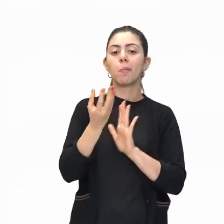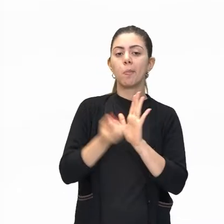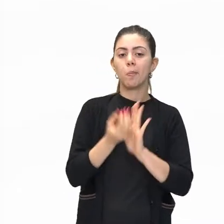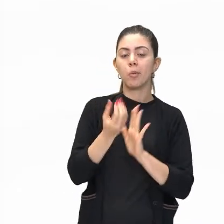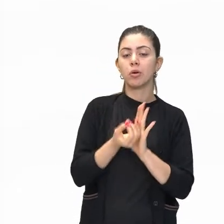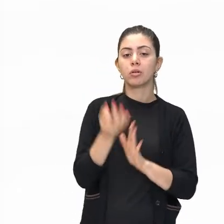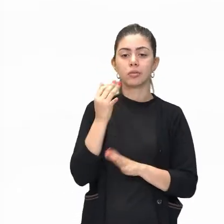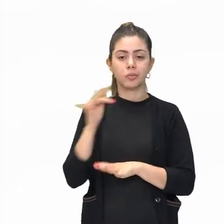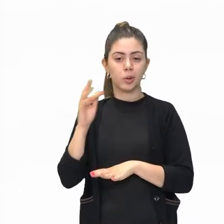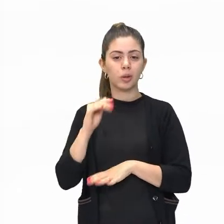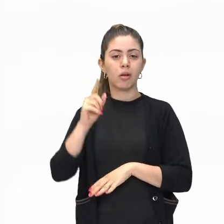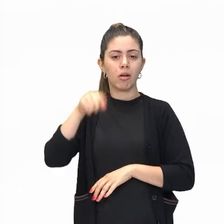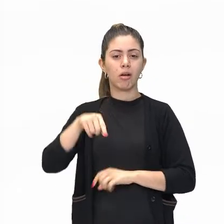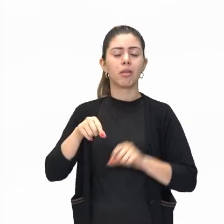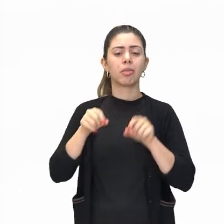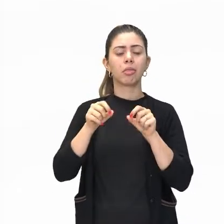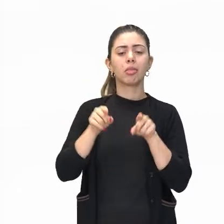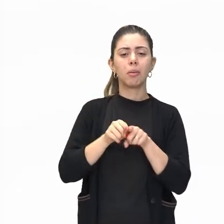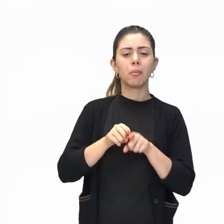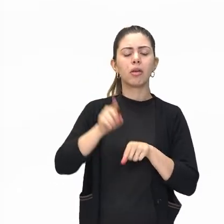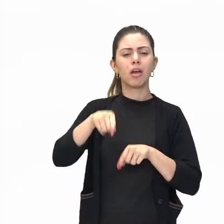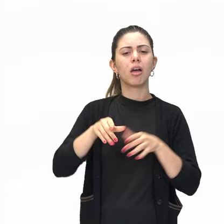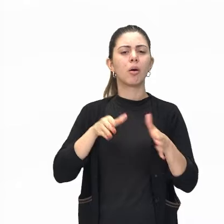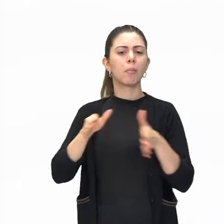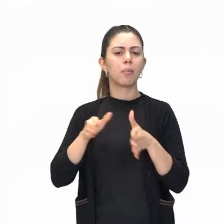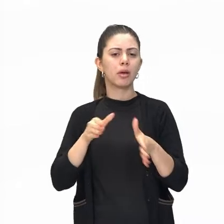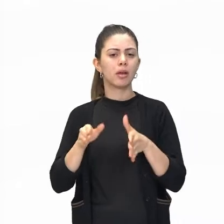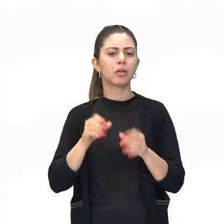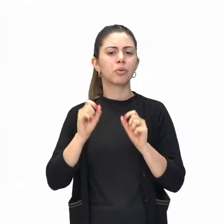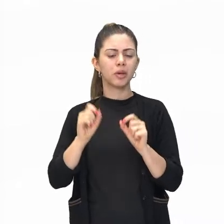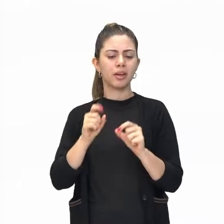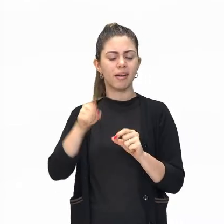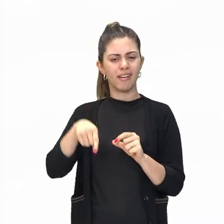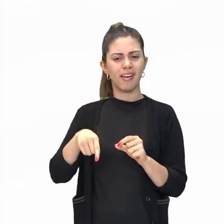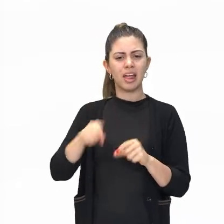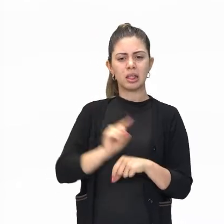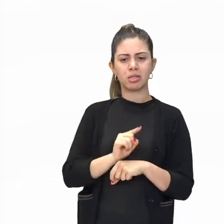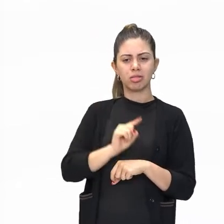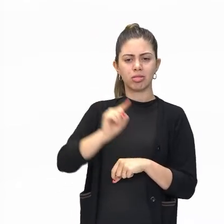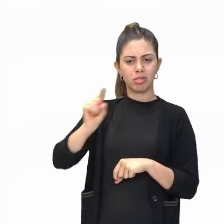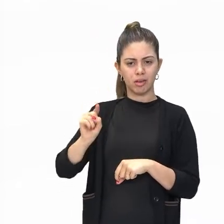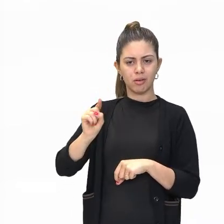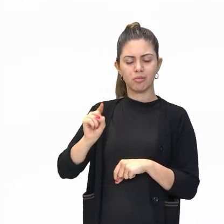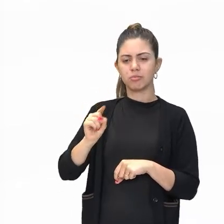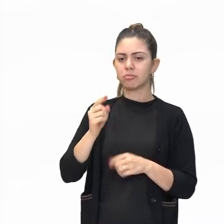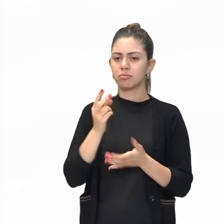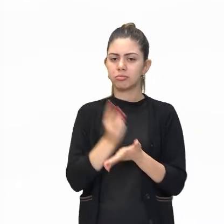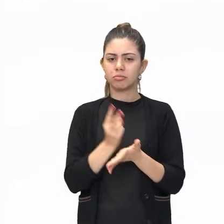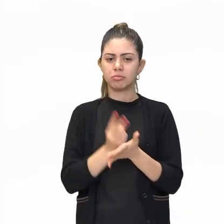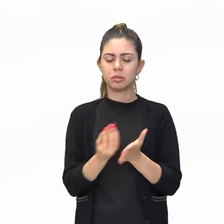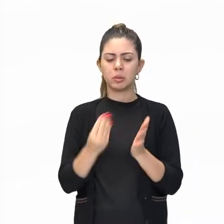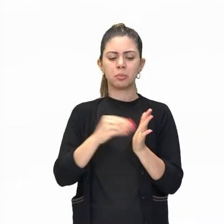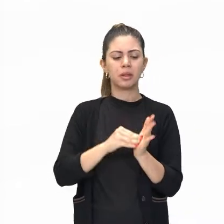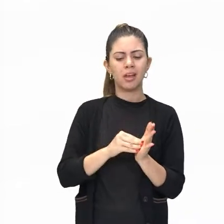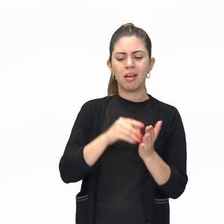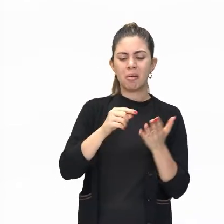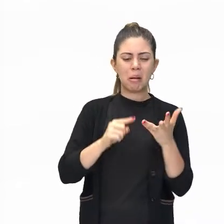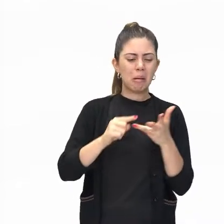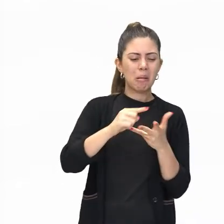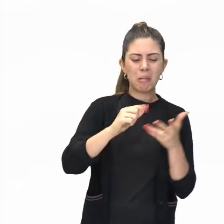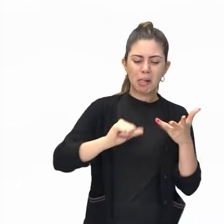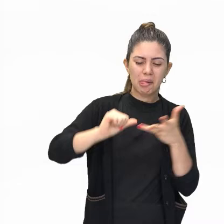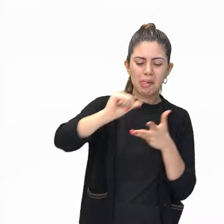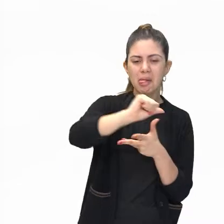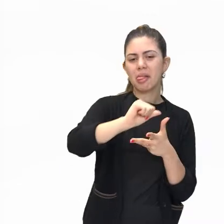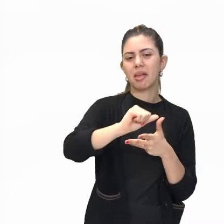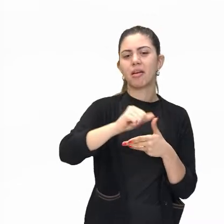período ficou conhecido também como a fase do não, tá? Na qual o pessimismo, certo?